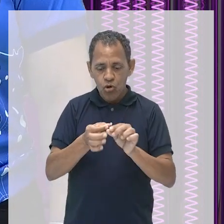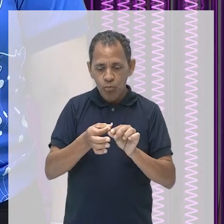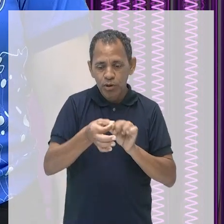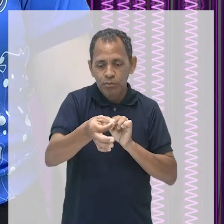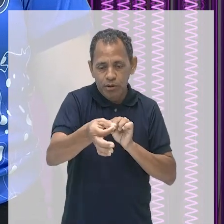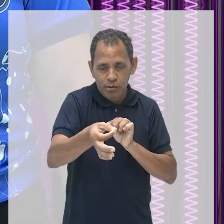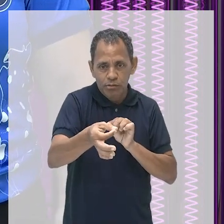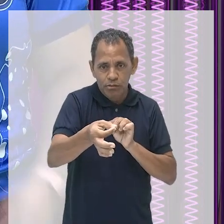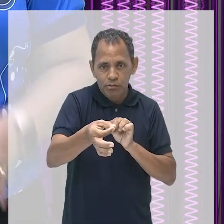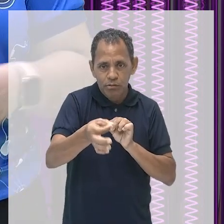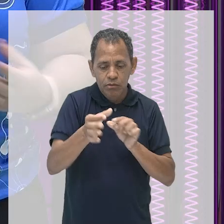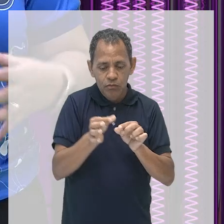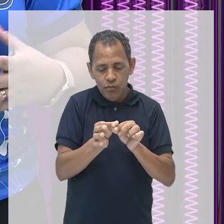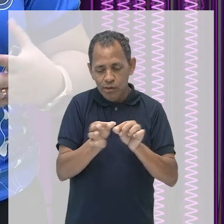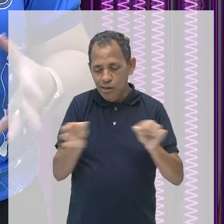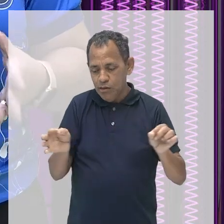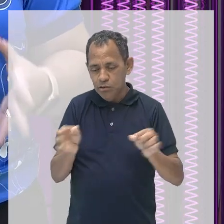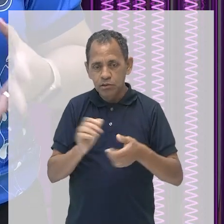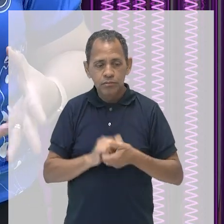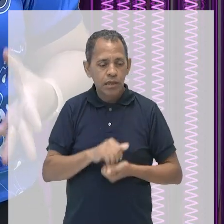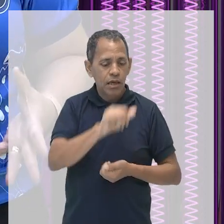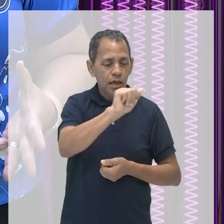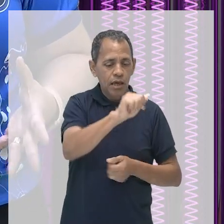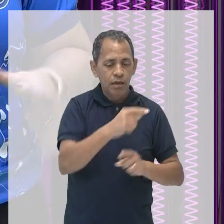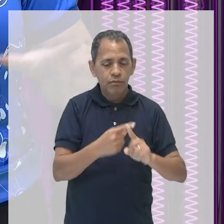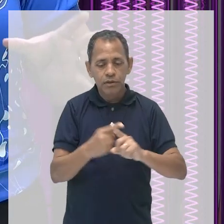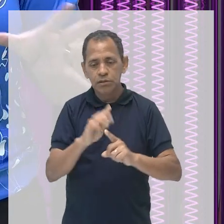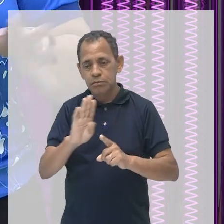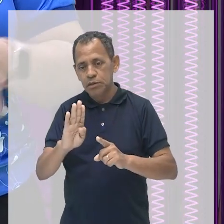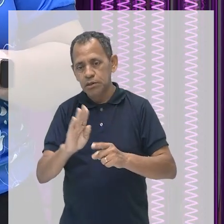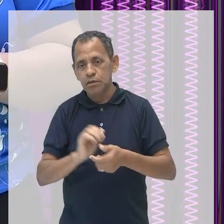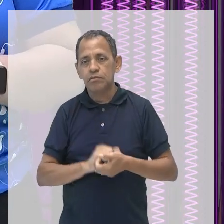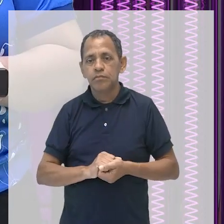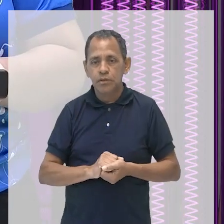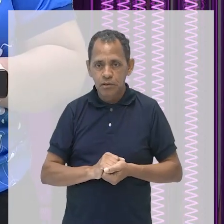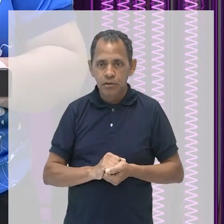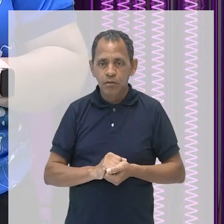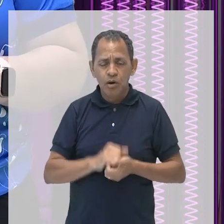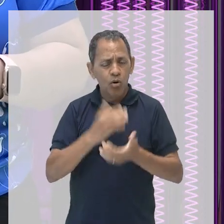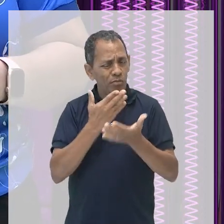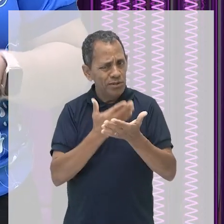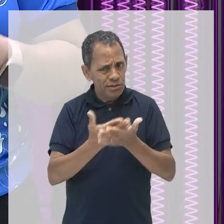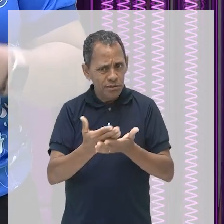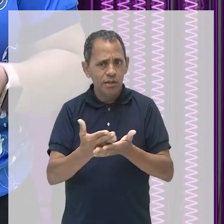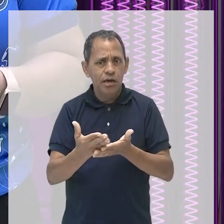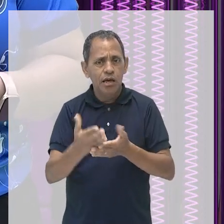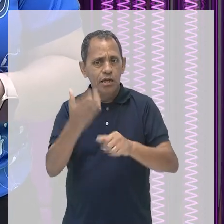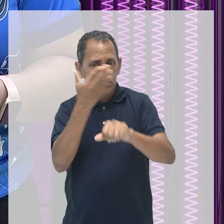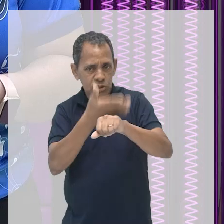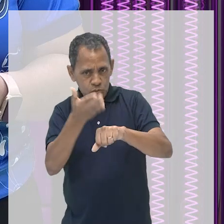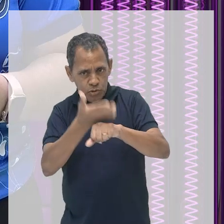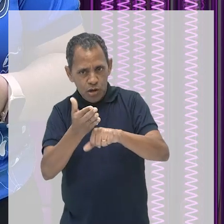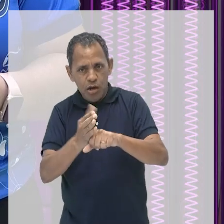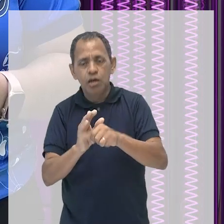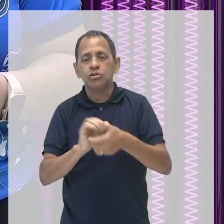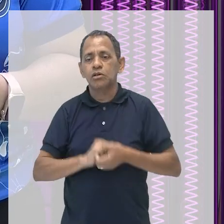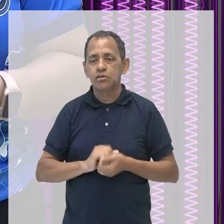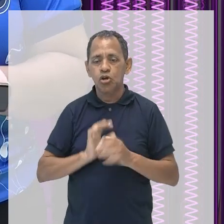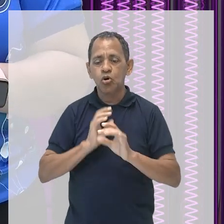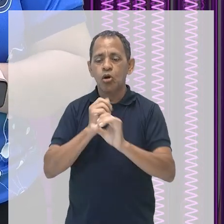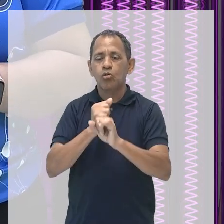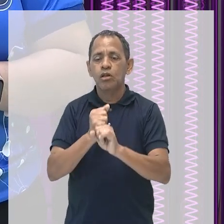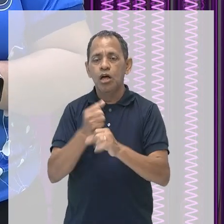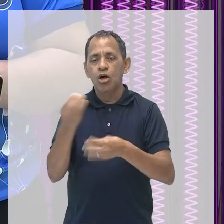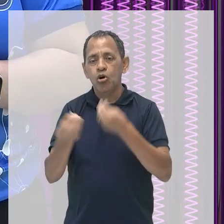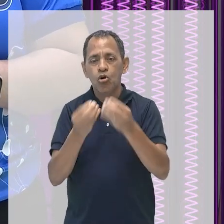A vezes B. A gente vai ver exemplos desse tipo para iniciar aí esse cálculo de volume para vocês, tá bom?